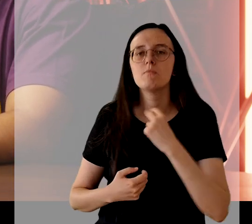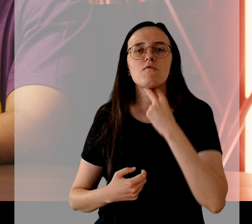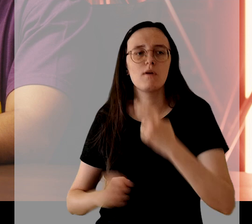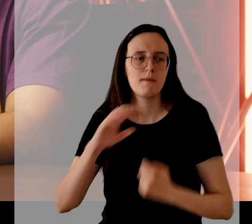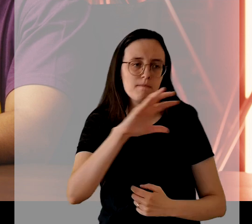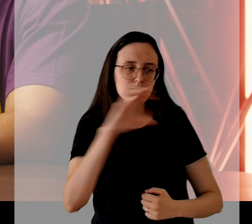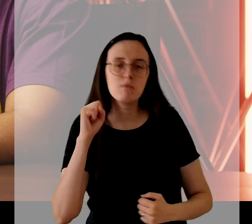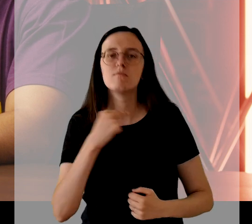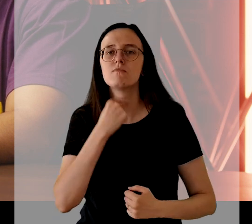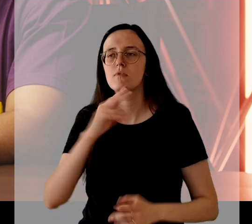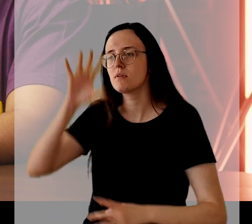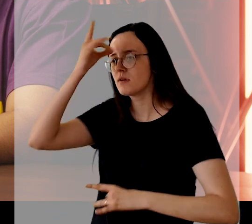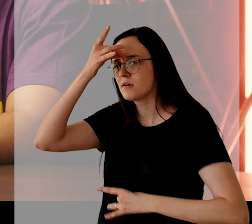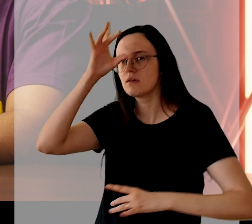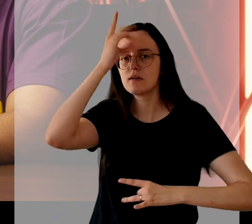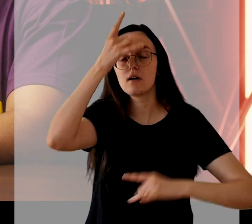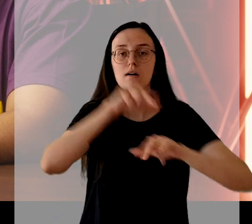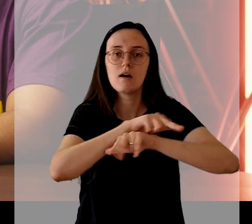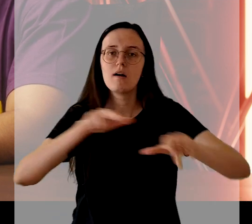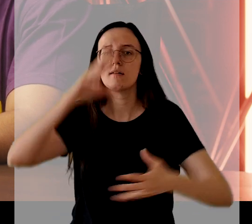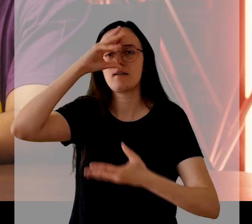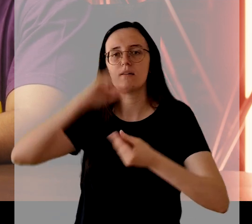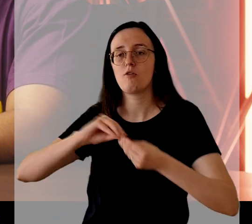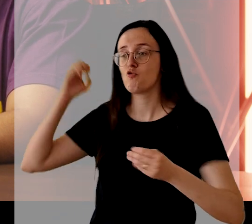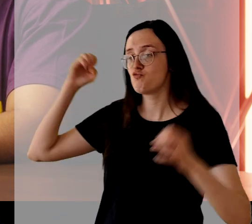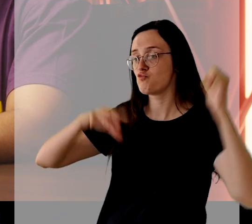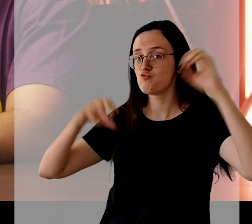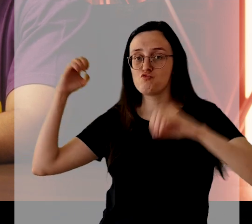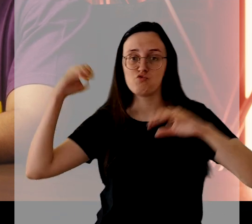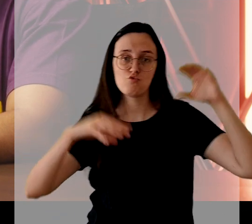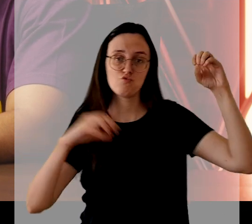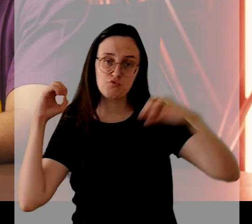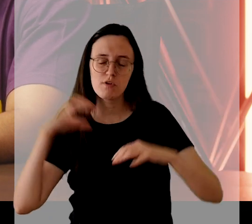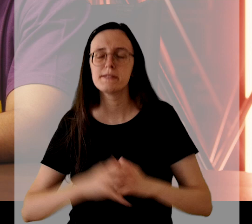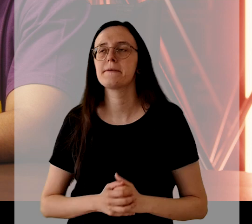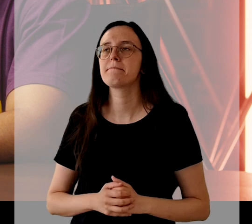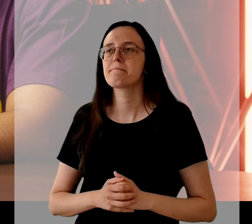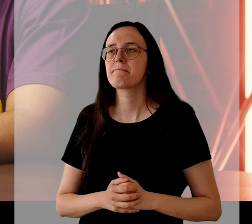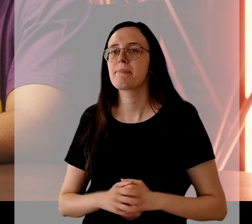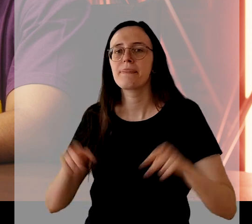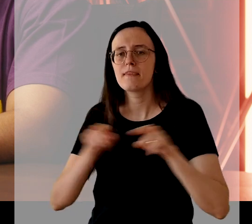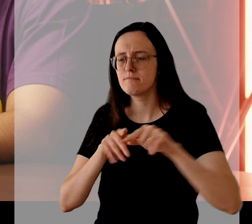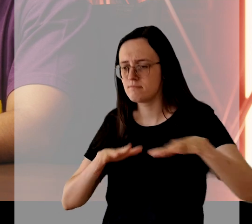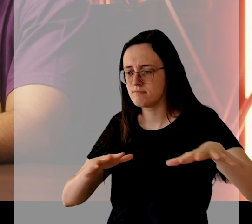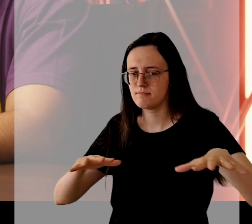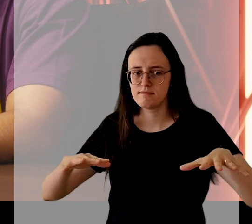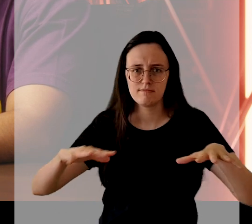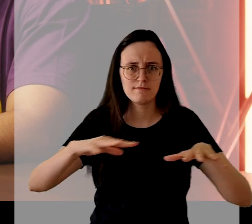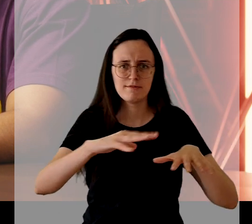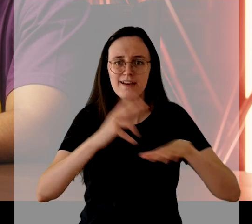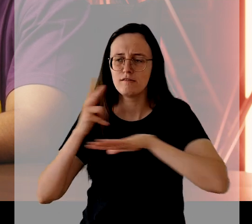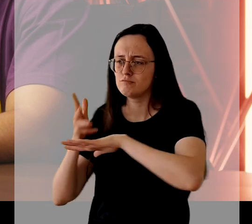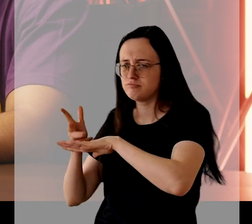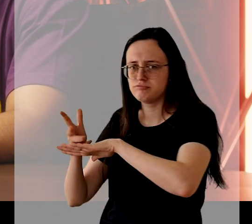da fala de cada personagem, entendendo posicionamento de luzes, a